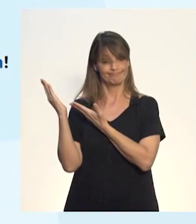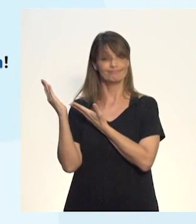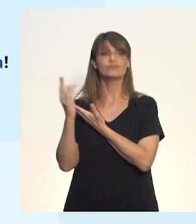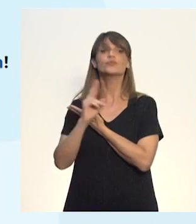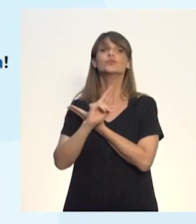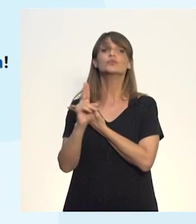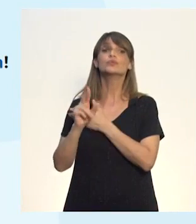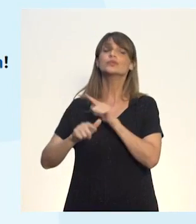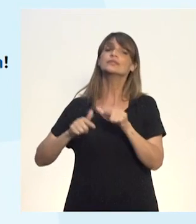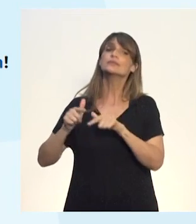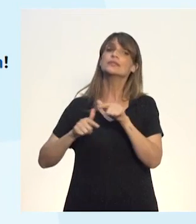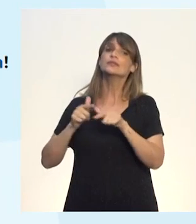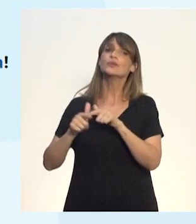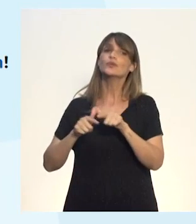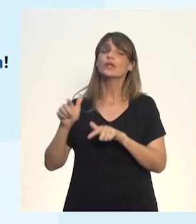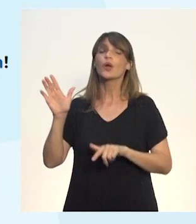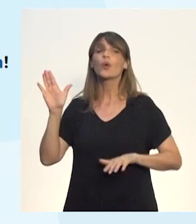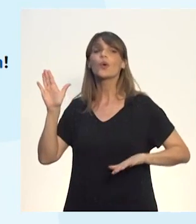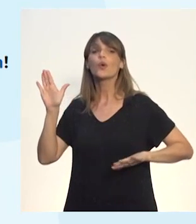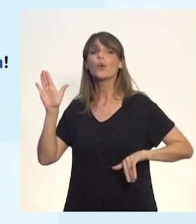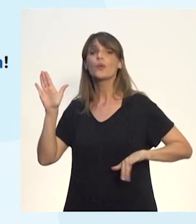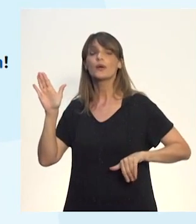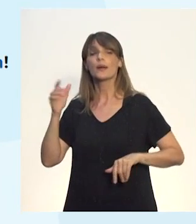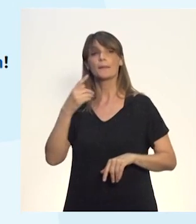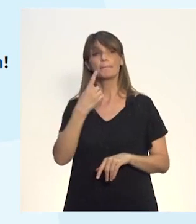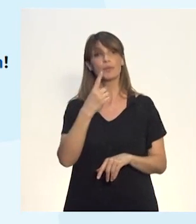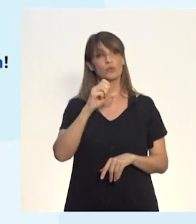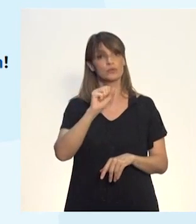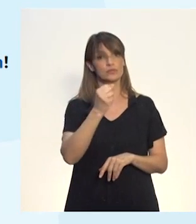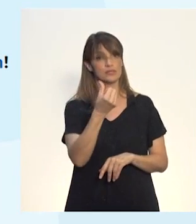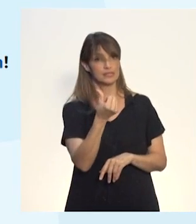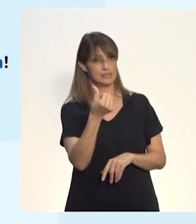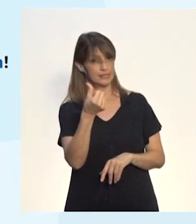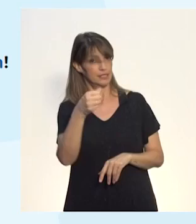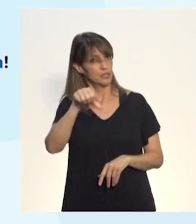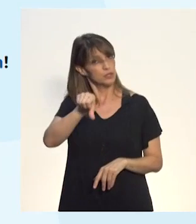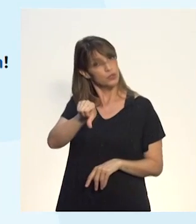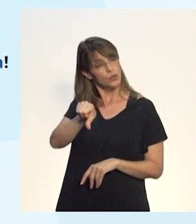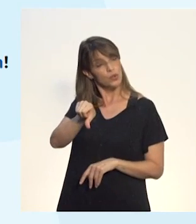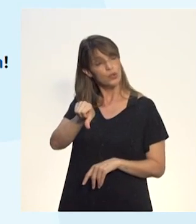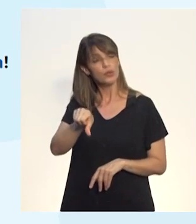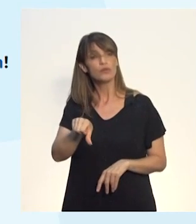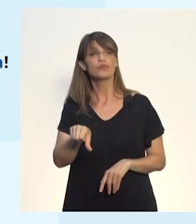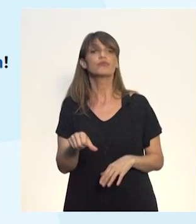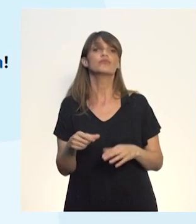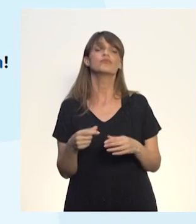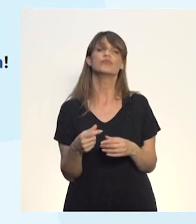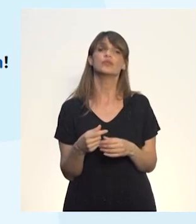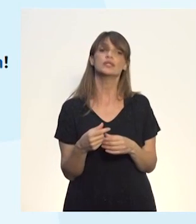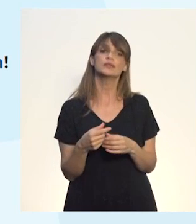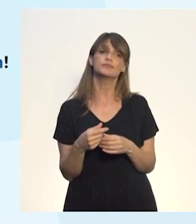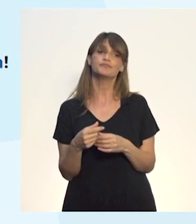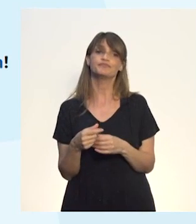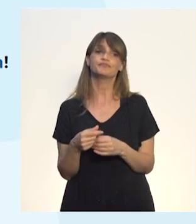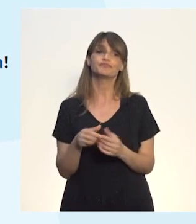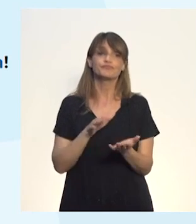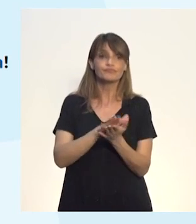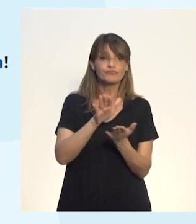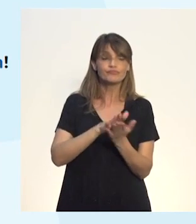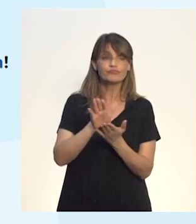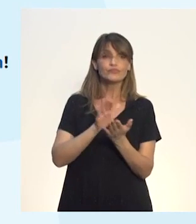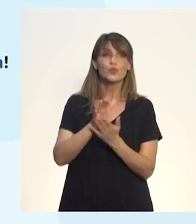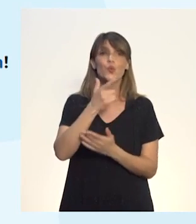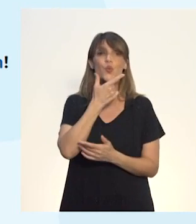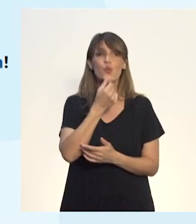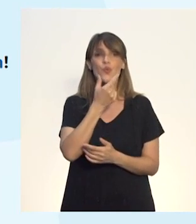chama Os Trabalhadores do Mar, e, em 1869, ele publica O Homem que Ri. O